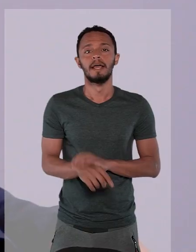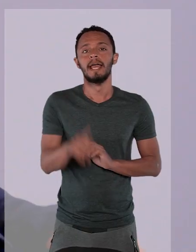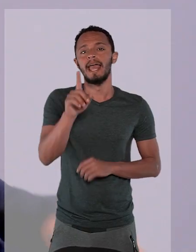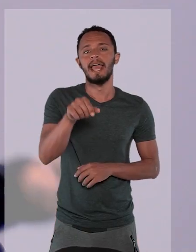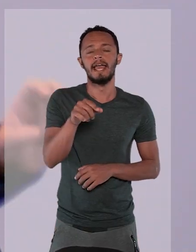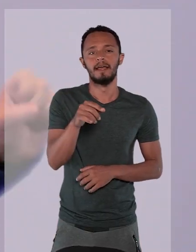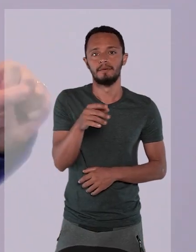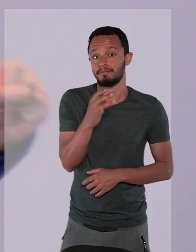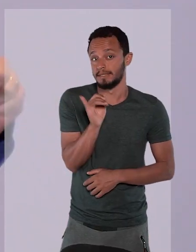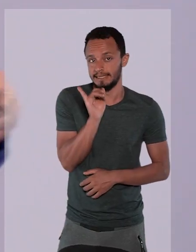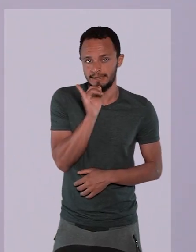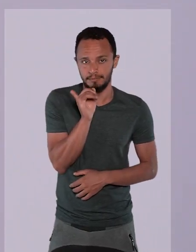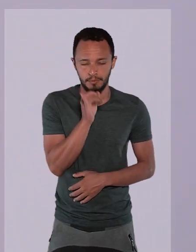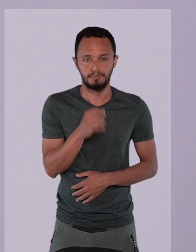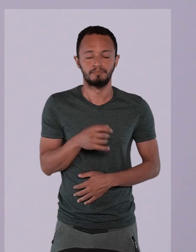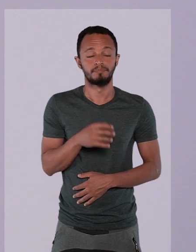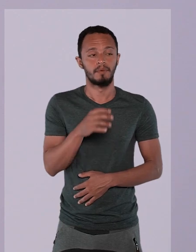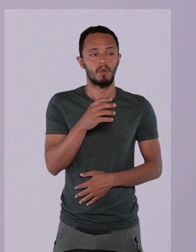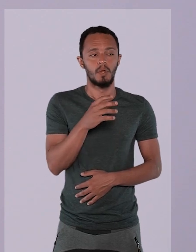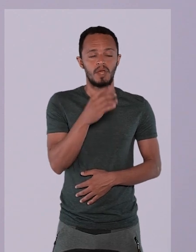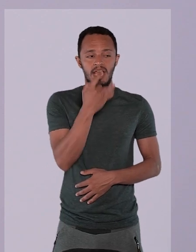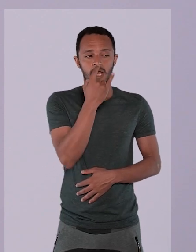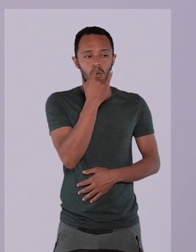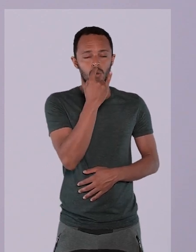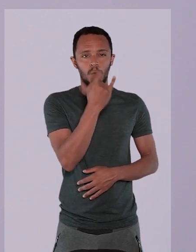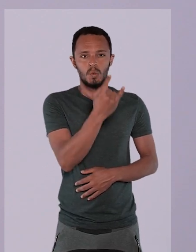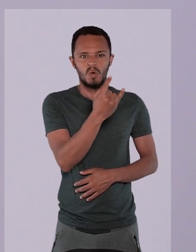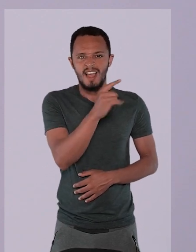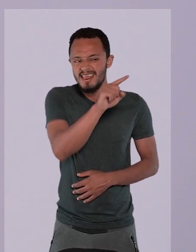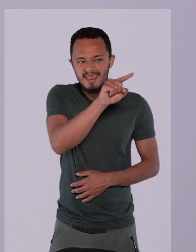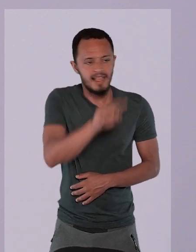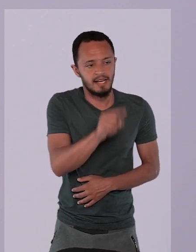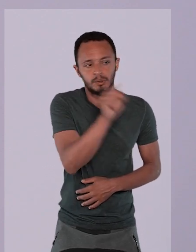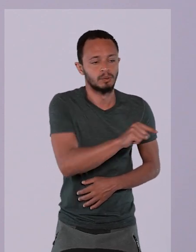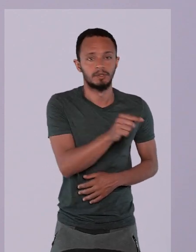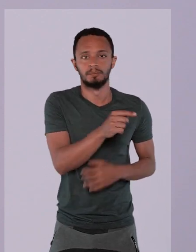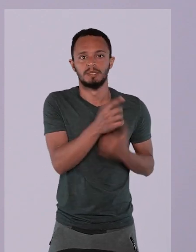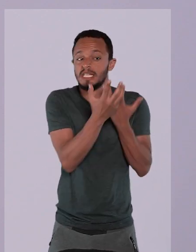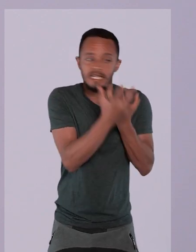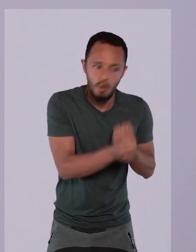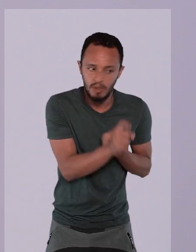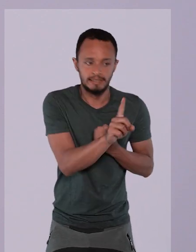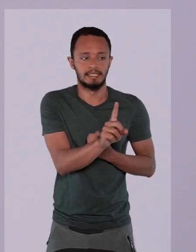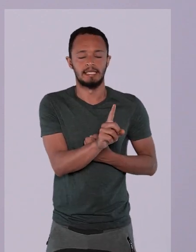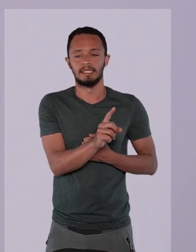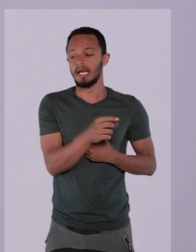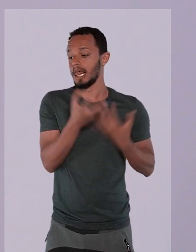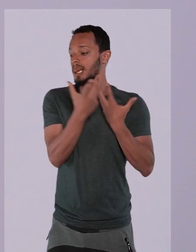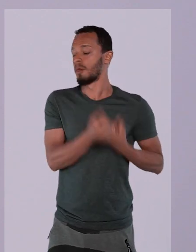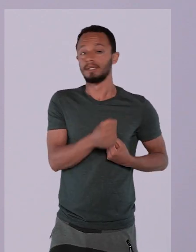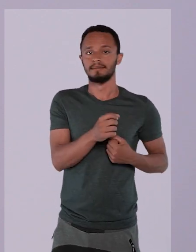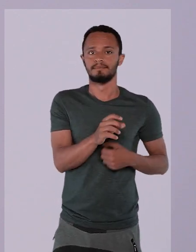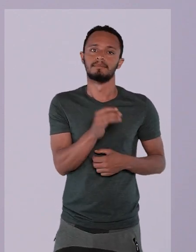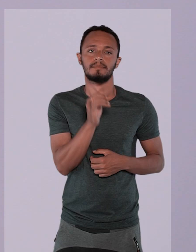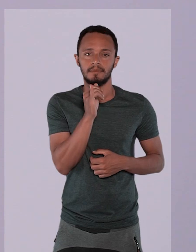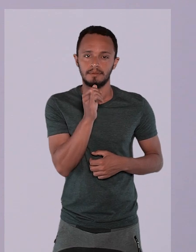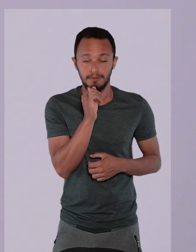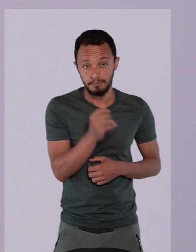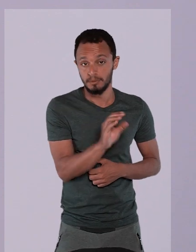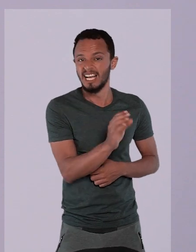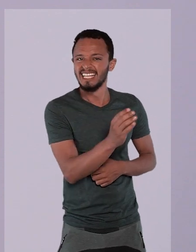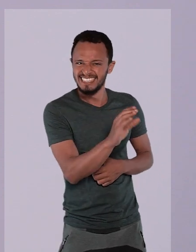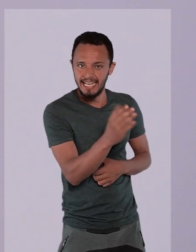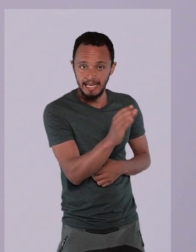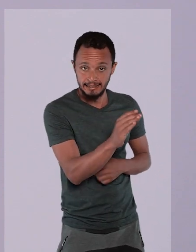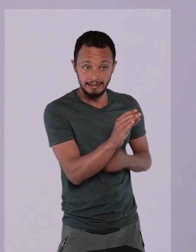negacionismo. Tem uma diferença básica entre vocês dois, é que o Carlos esteve à frente dessa força-tarefa de Belo Horizonte